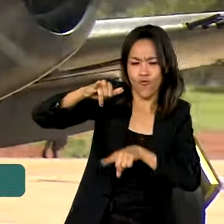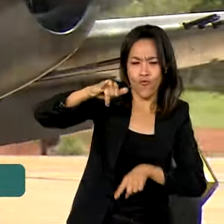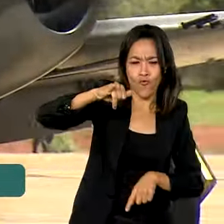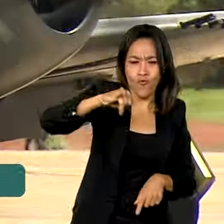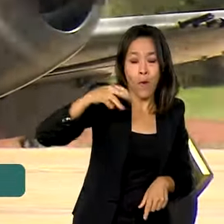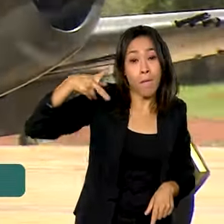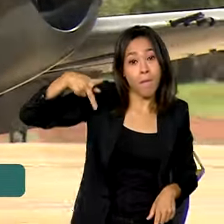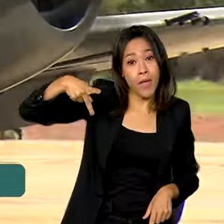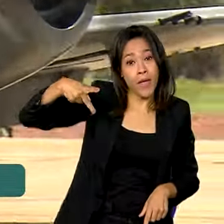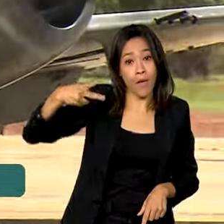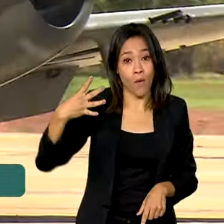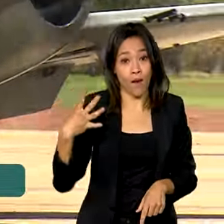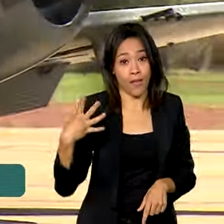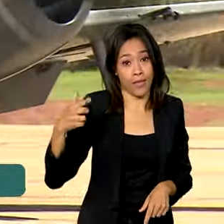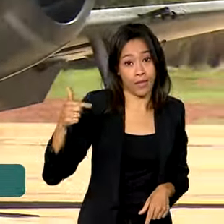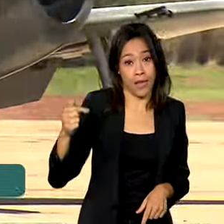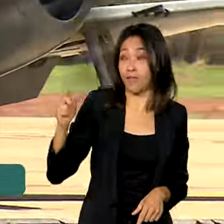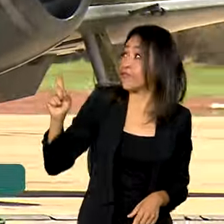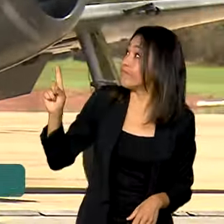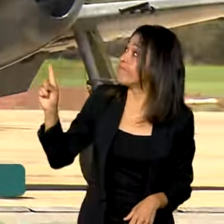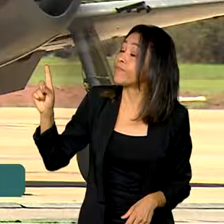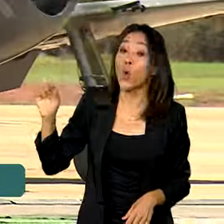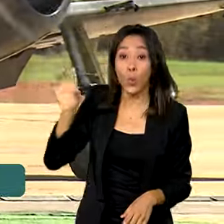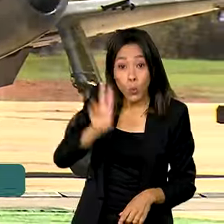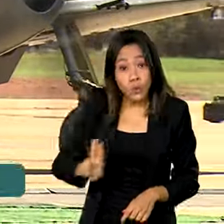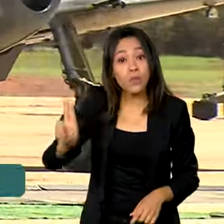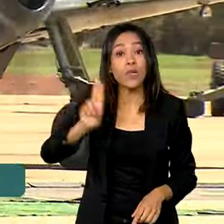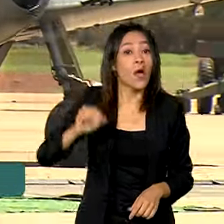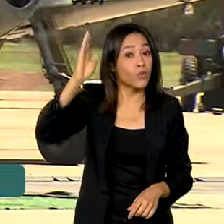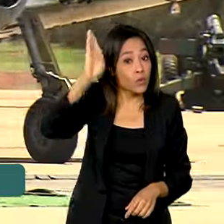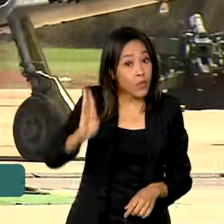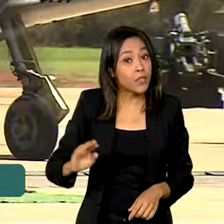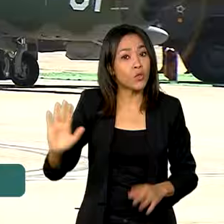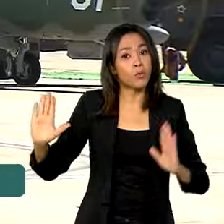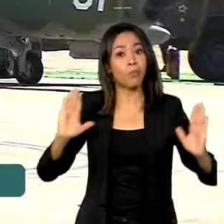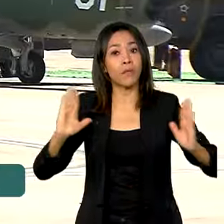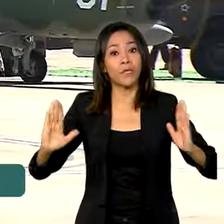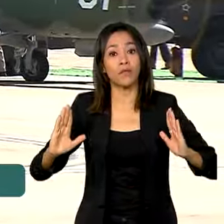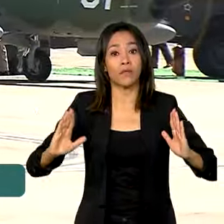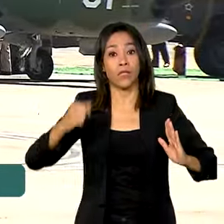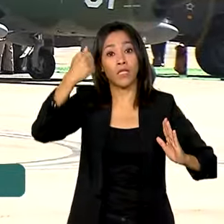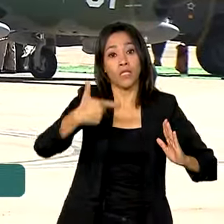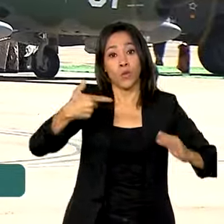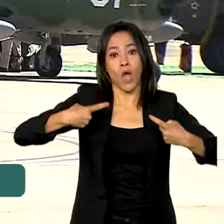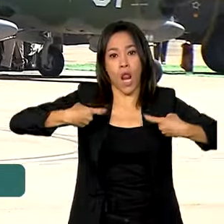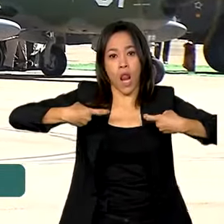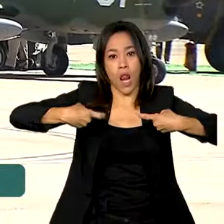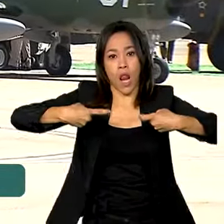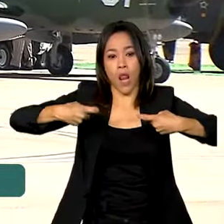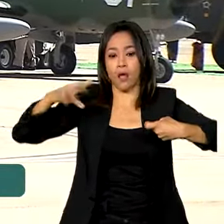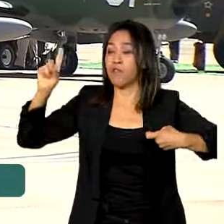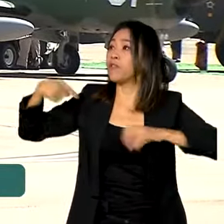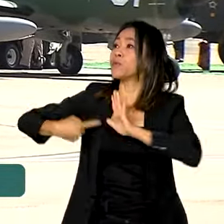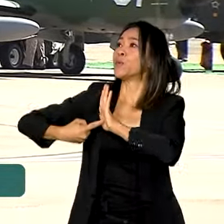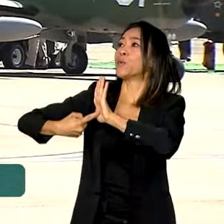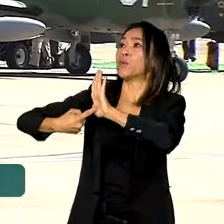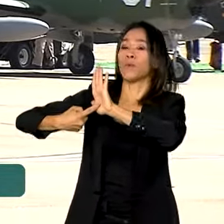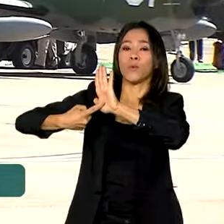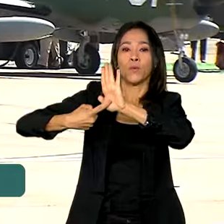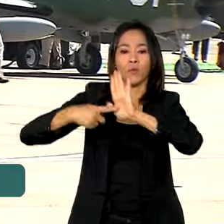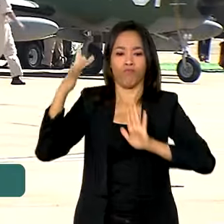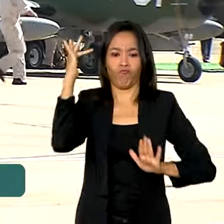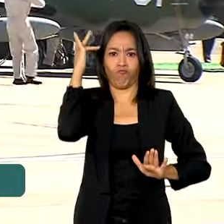p47 thunderboard utilizado pelo Brasil durante a Segunda Guerra fez uma exibição especial ao lado do